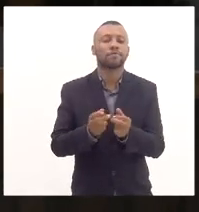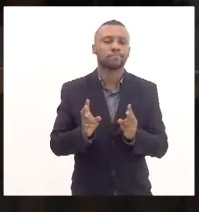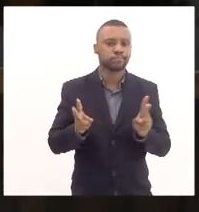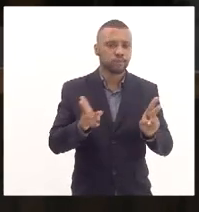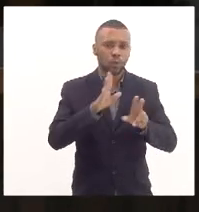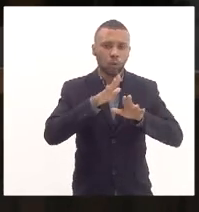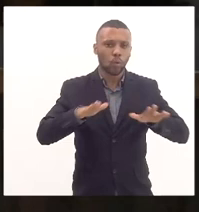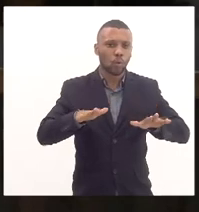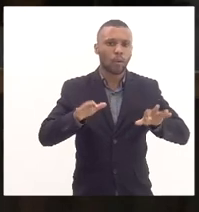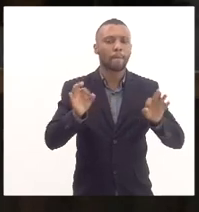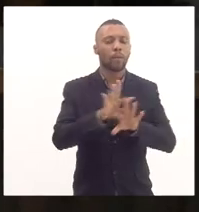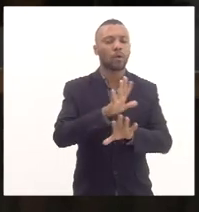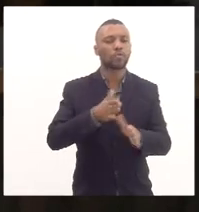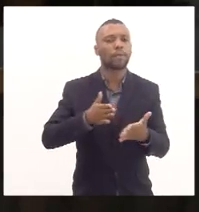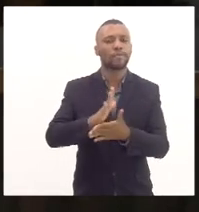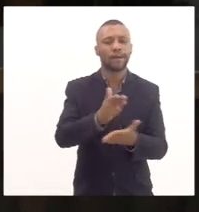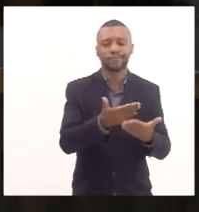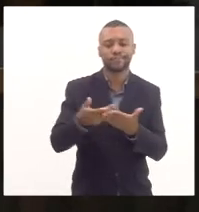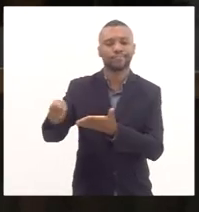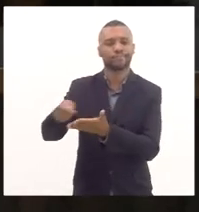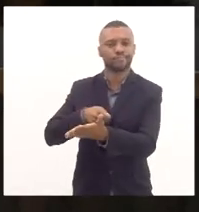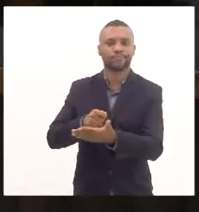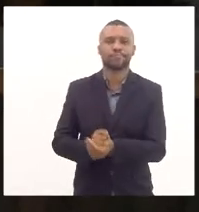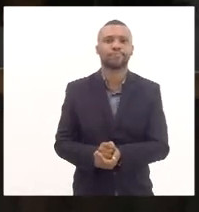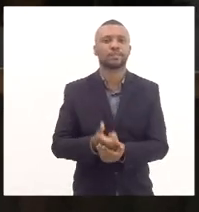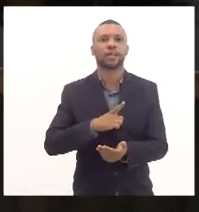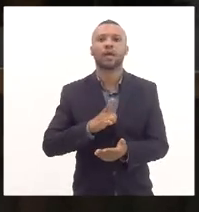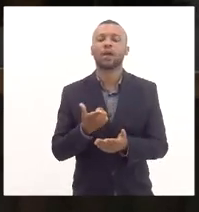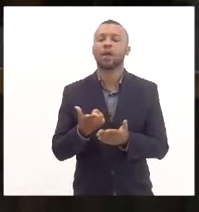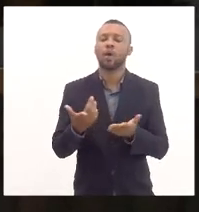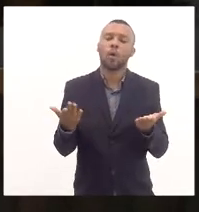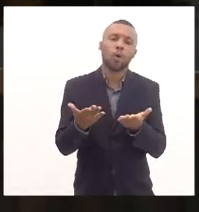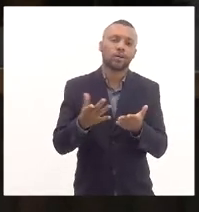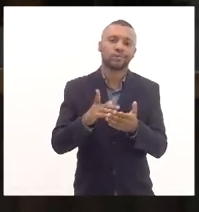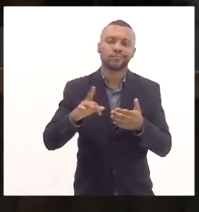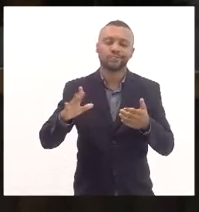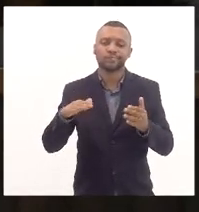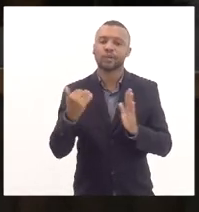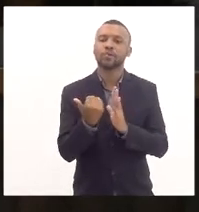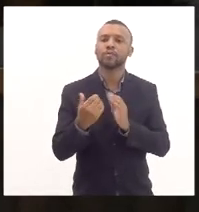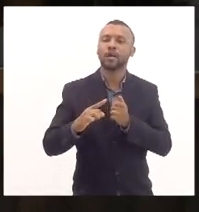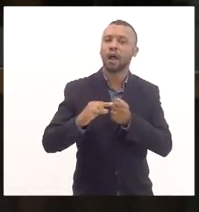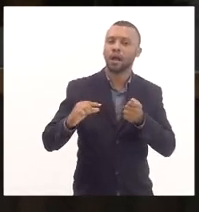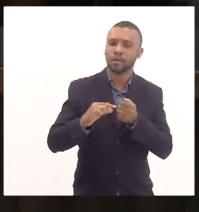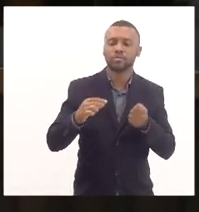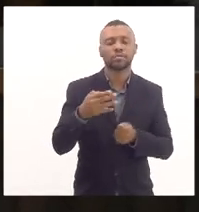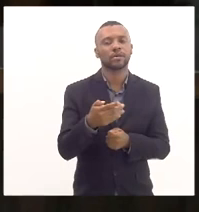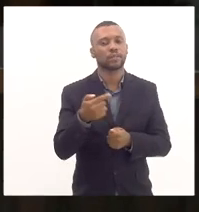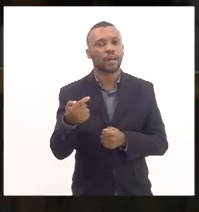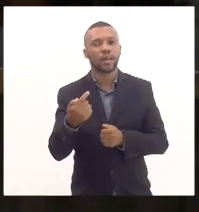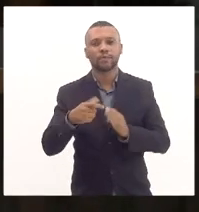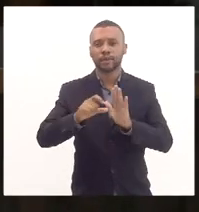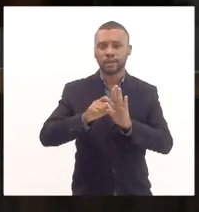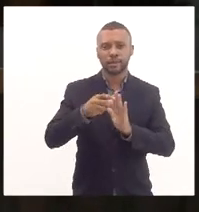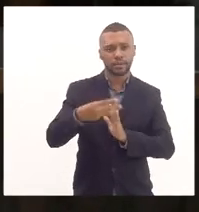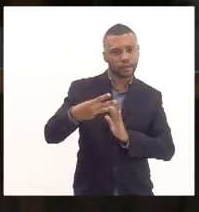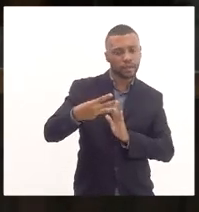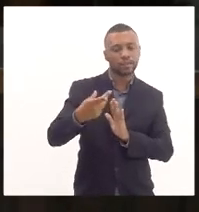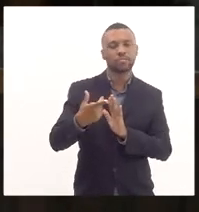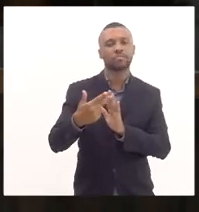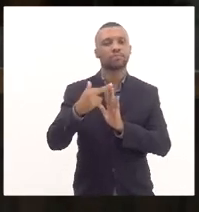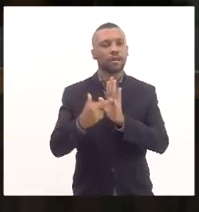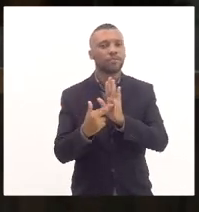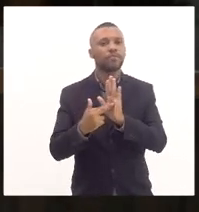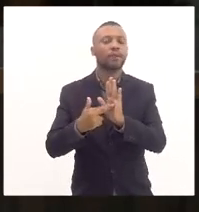à promulgação Cruz na ordem do dia de acordo para o terceiro do artigo 47 do Regimento